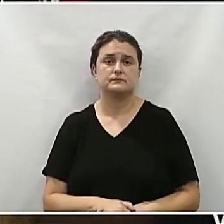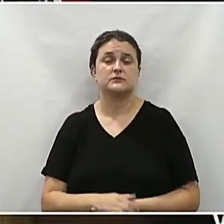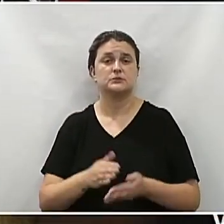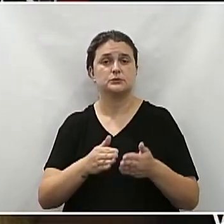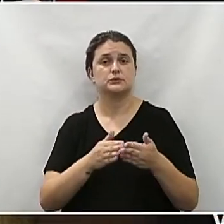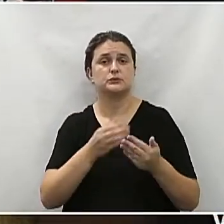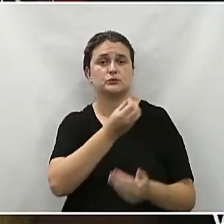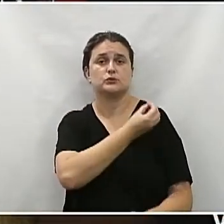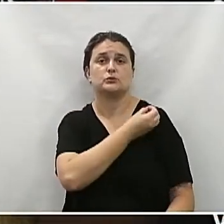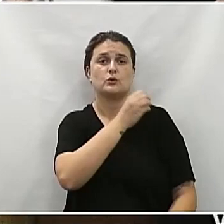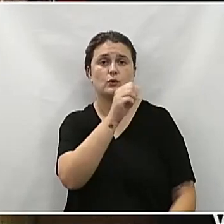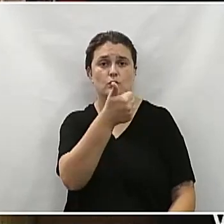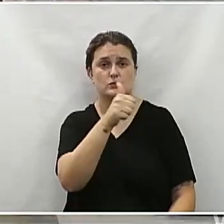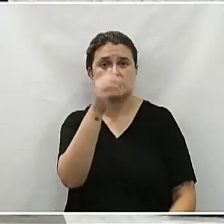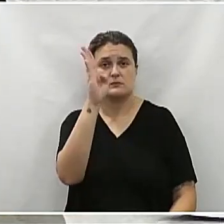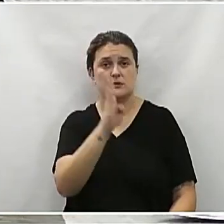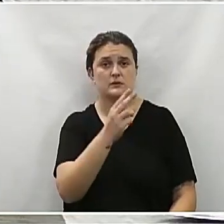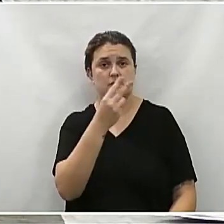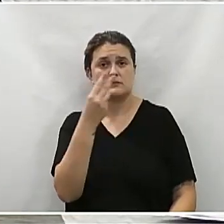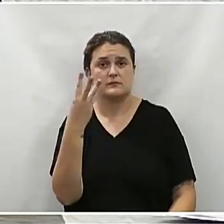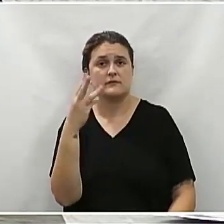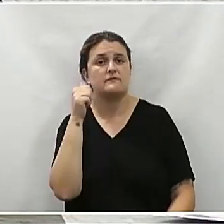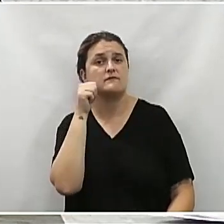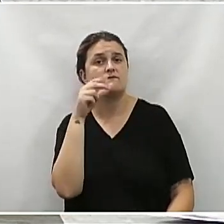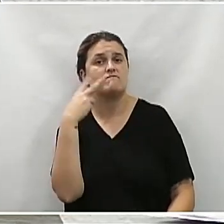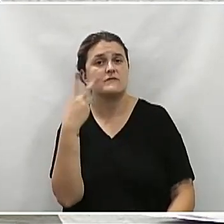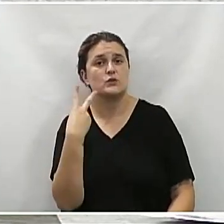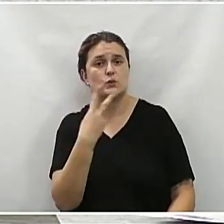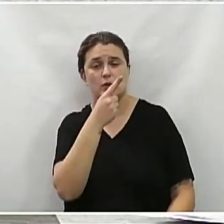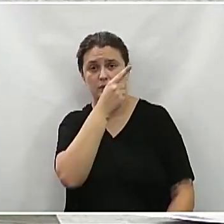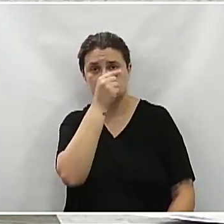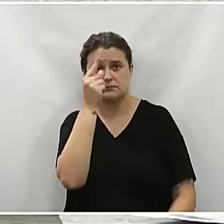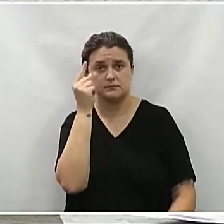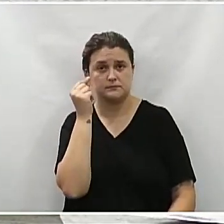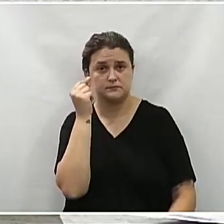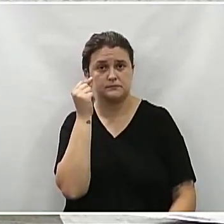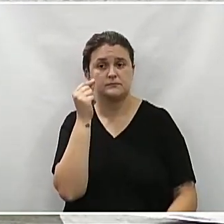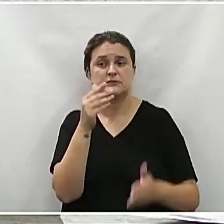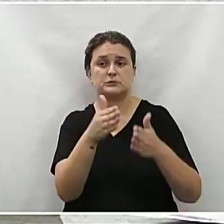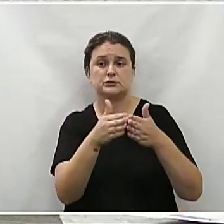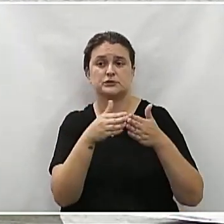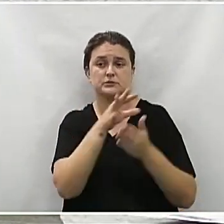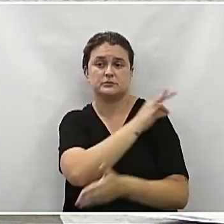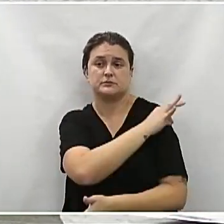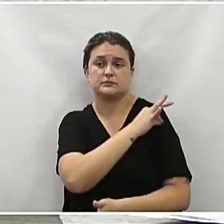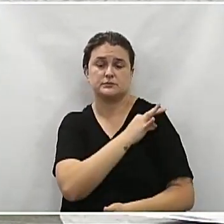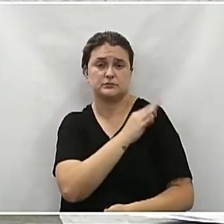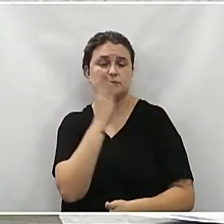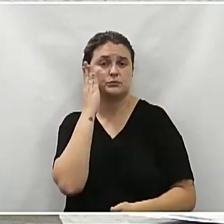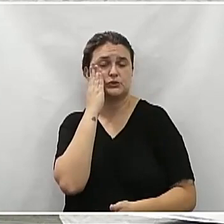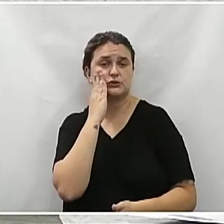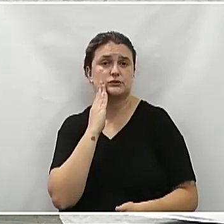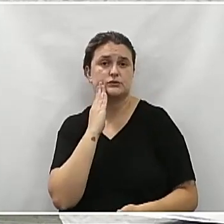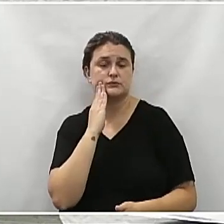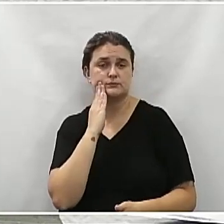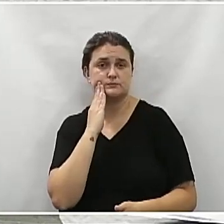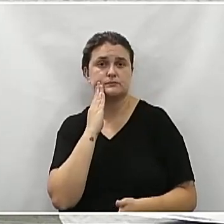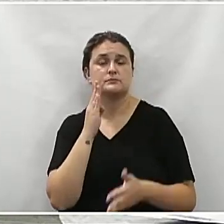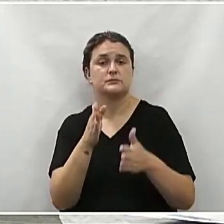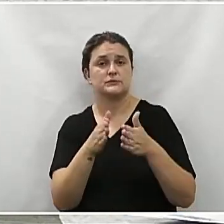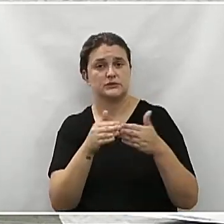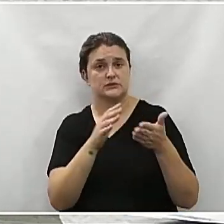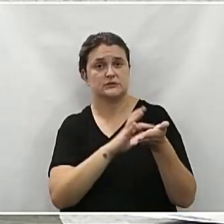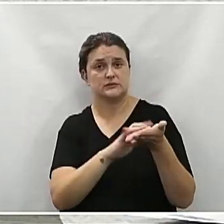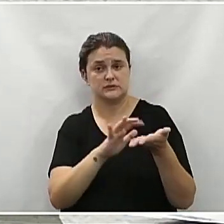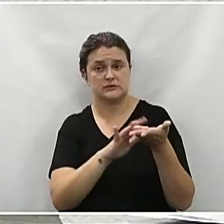Requerimento número 11 de 2023, da vereadora Alandra Roveda Grando, ao chefe do Poder Executivo Municipal, por meio da